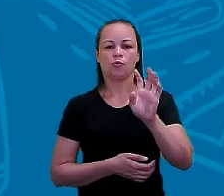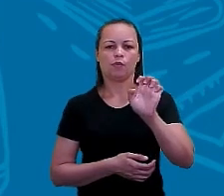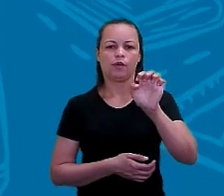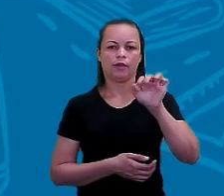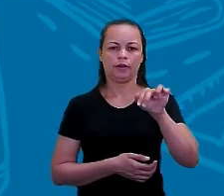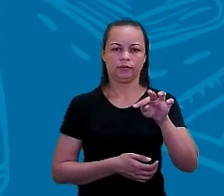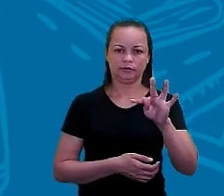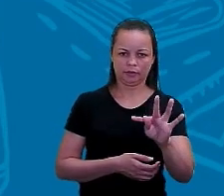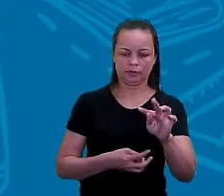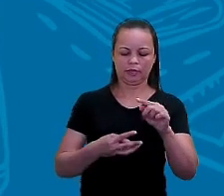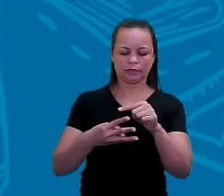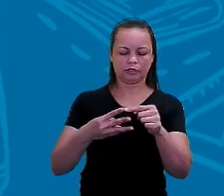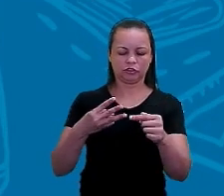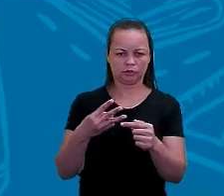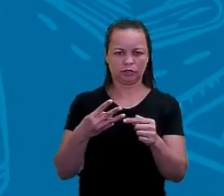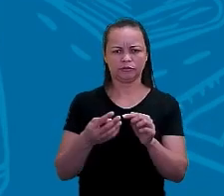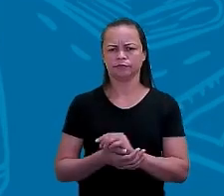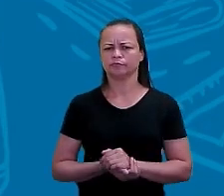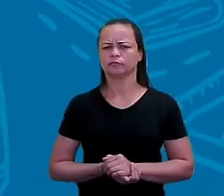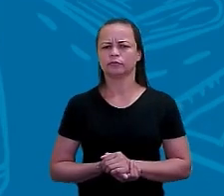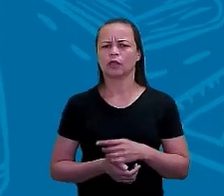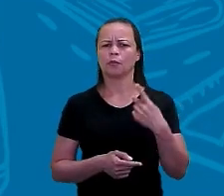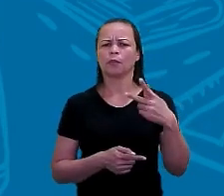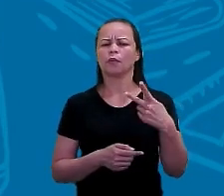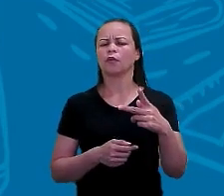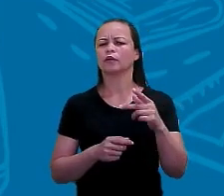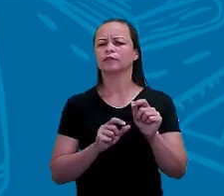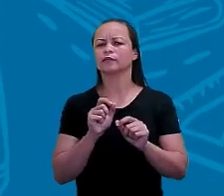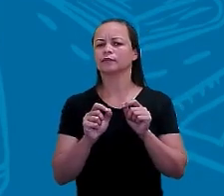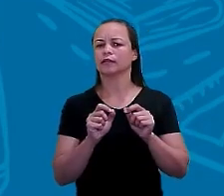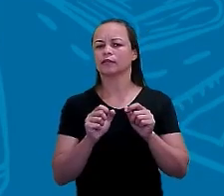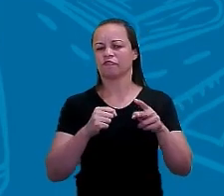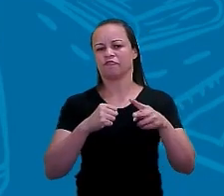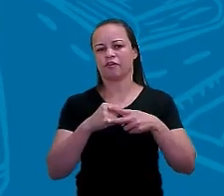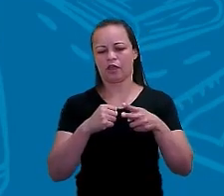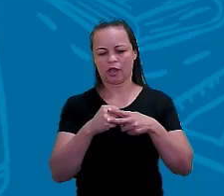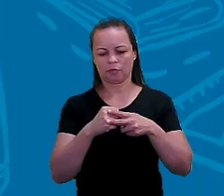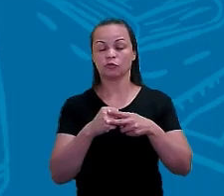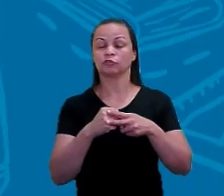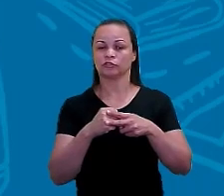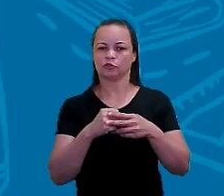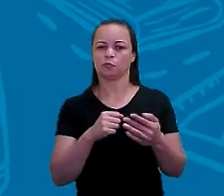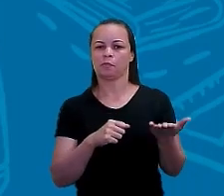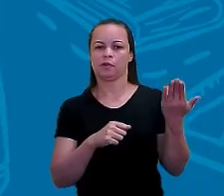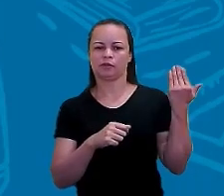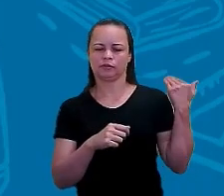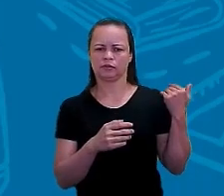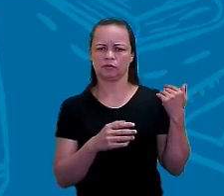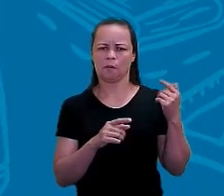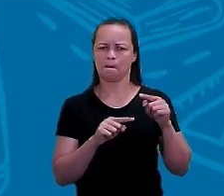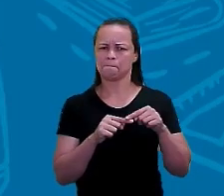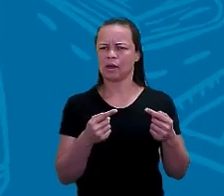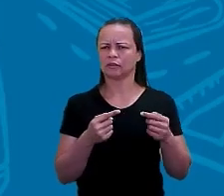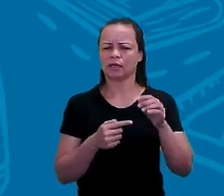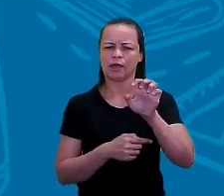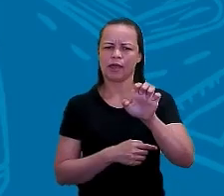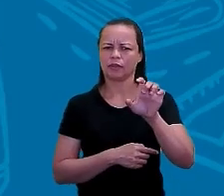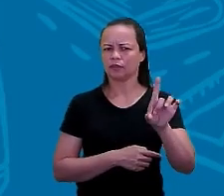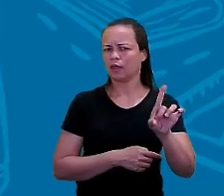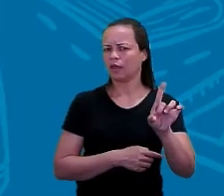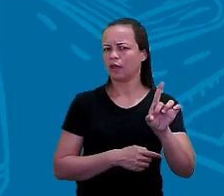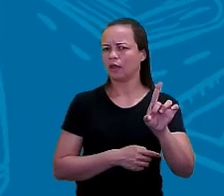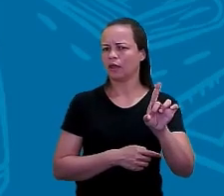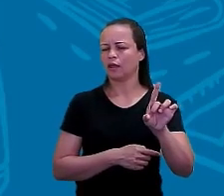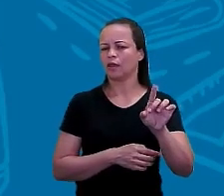went. Por que eles estão grifadas? Porque são verbos. E também estão no passado. Mas cadê o ED? Não, ED é para